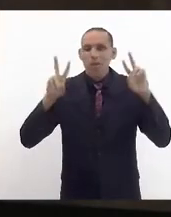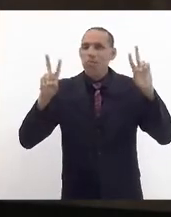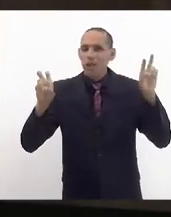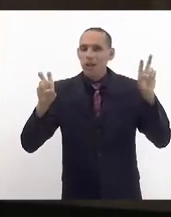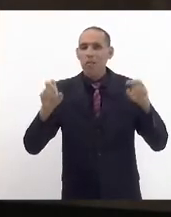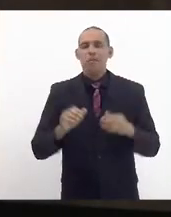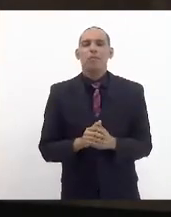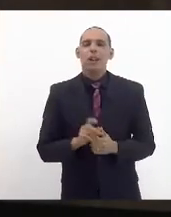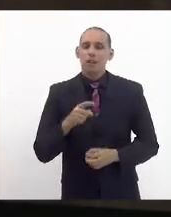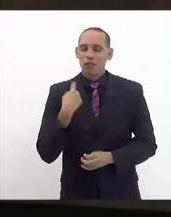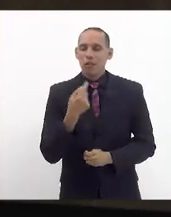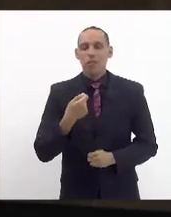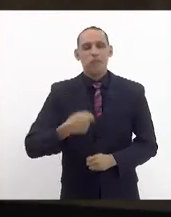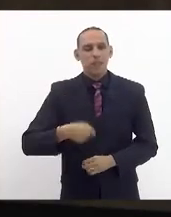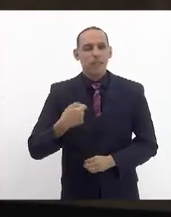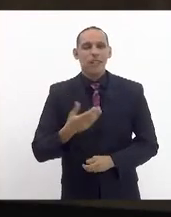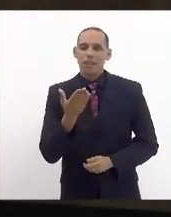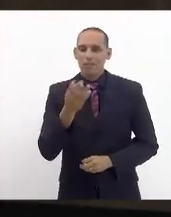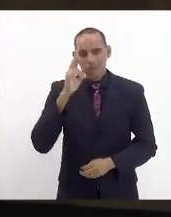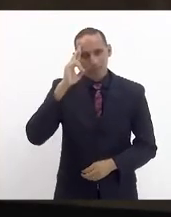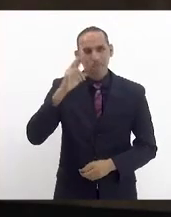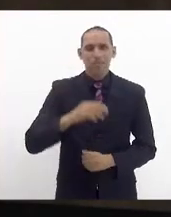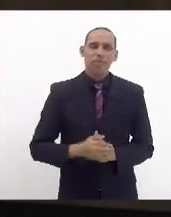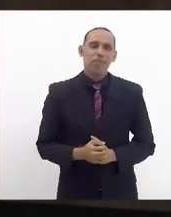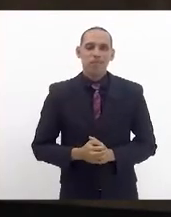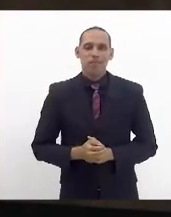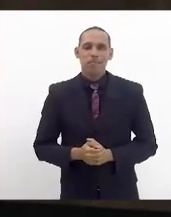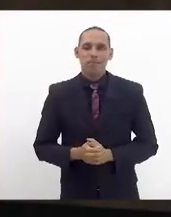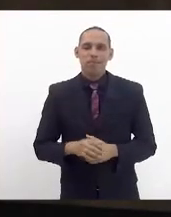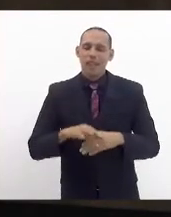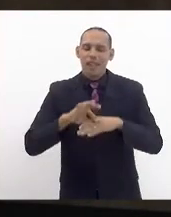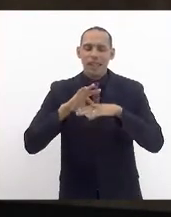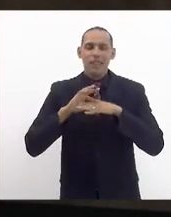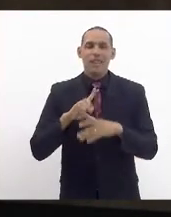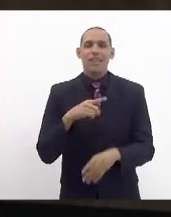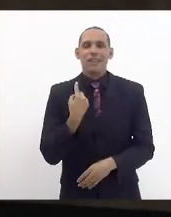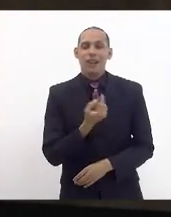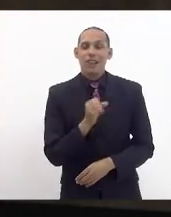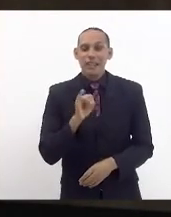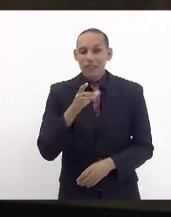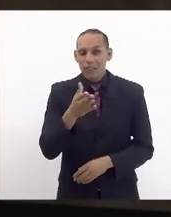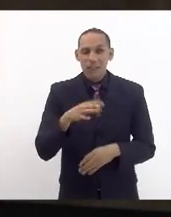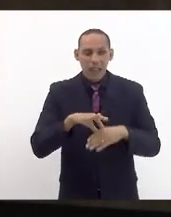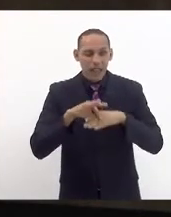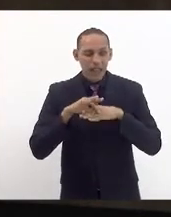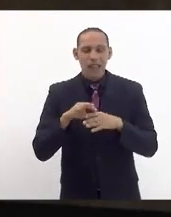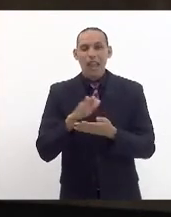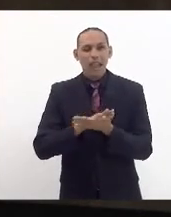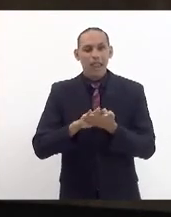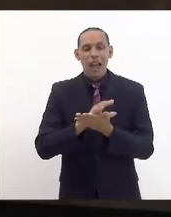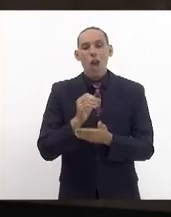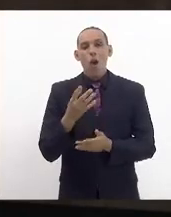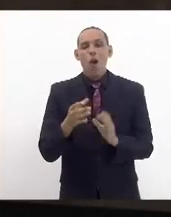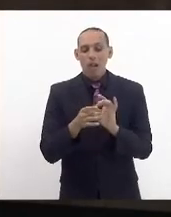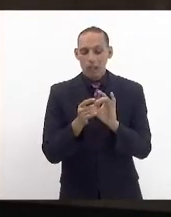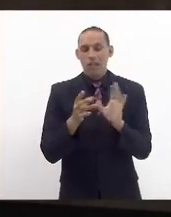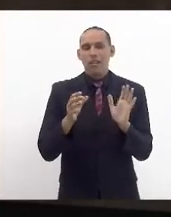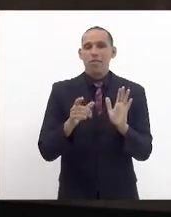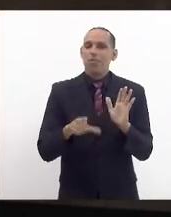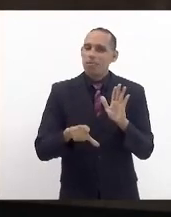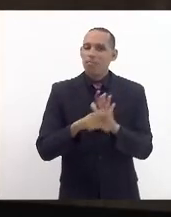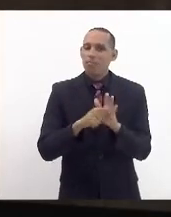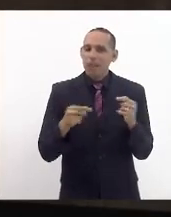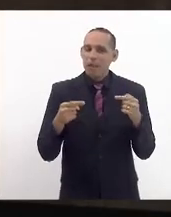e precisamos da sua liderança. Nesse momento, sem a sua liderança e sem a sua legitimidade,